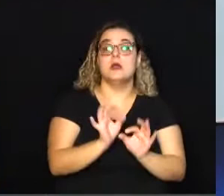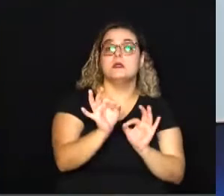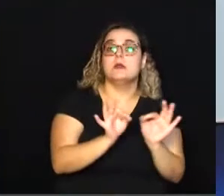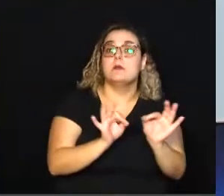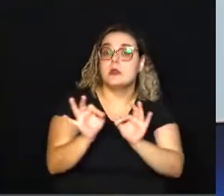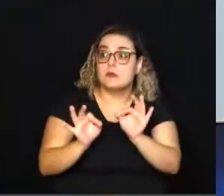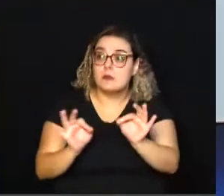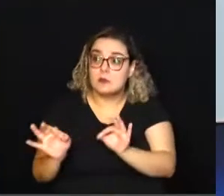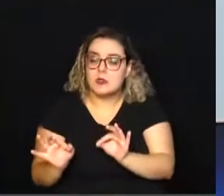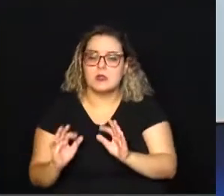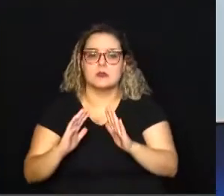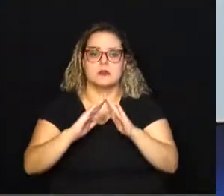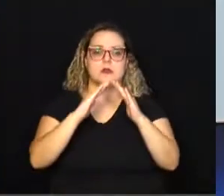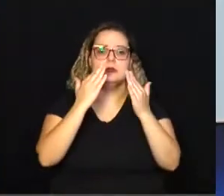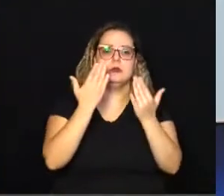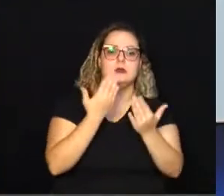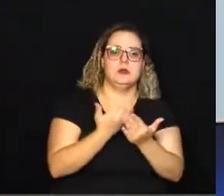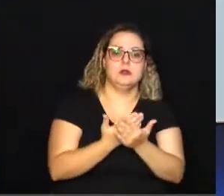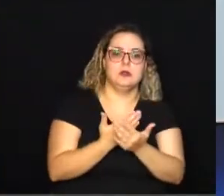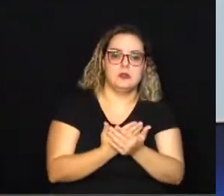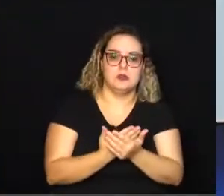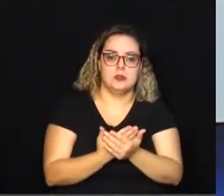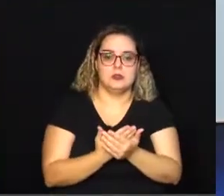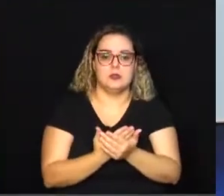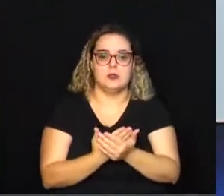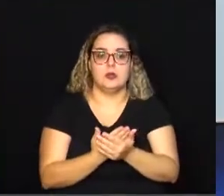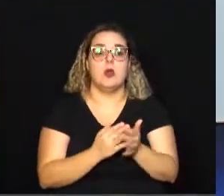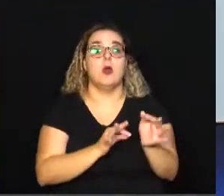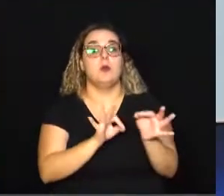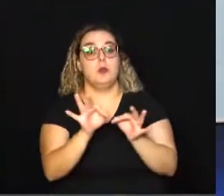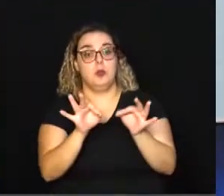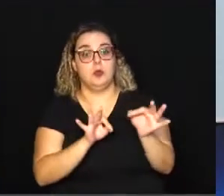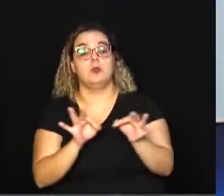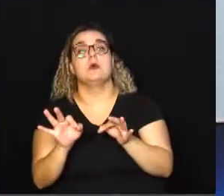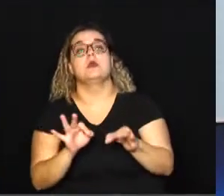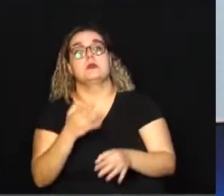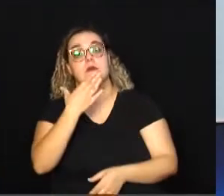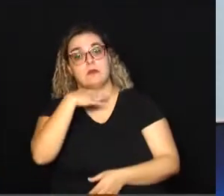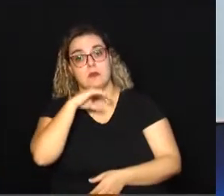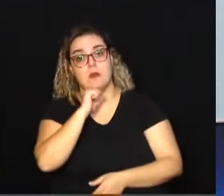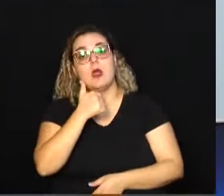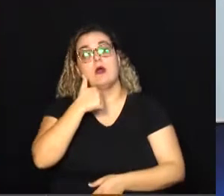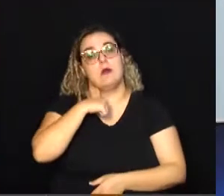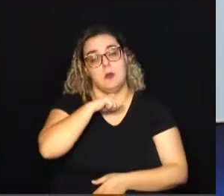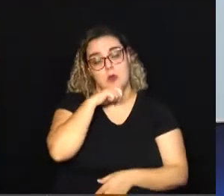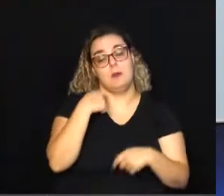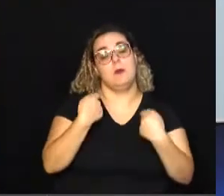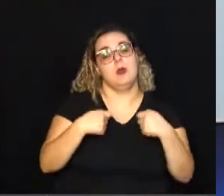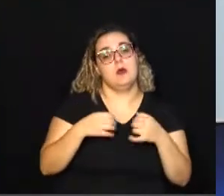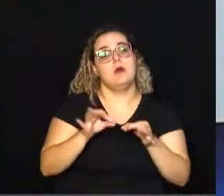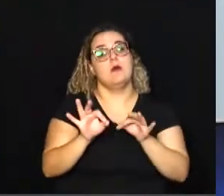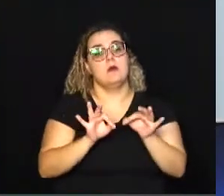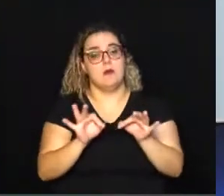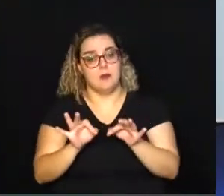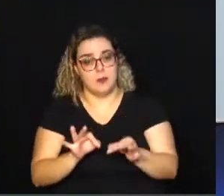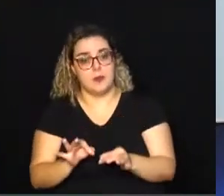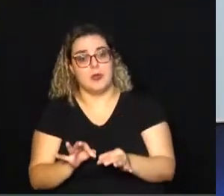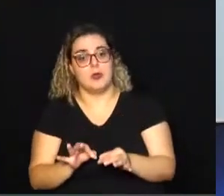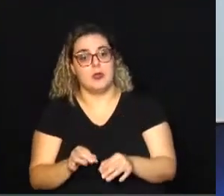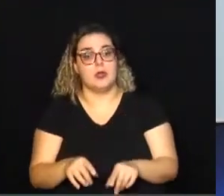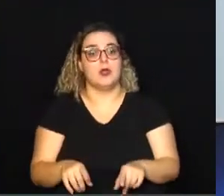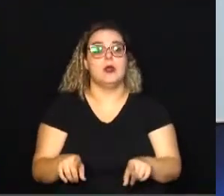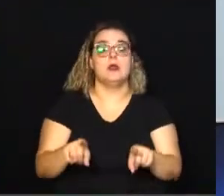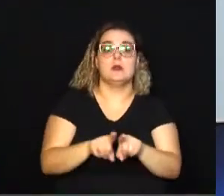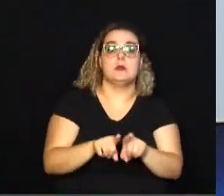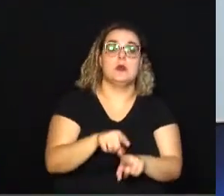das escolas, a preparação que os pais precisam fazer também, que os estudantes. Lembrando sempre